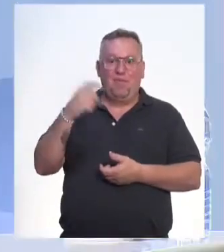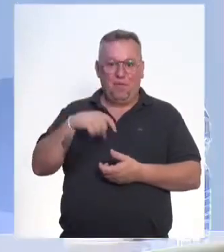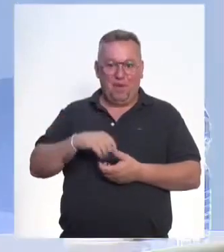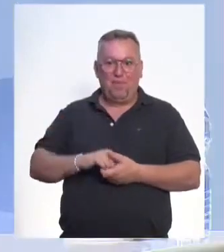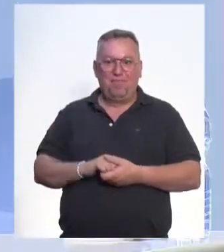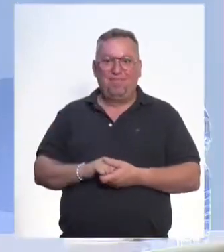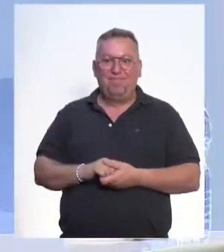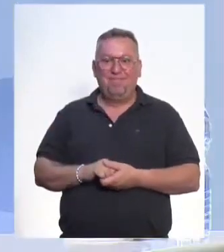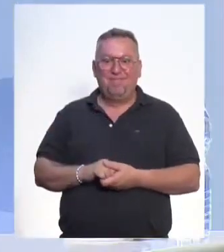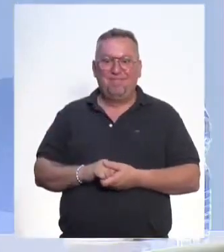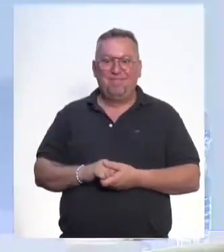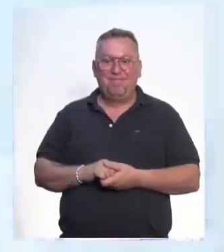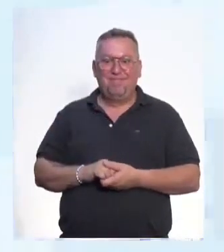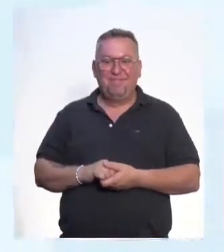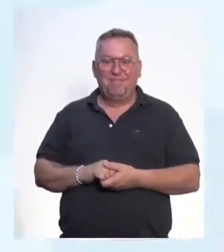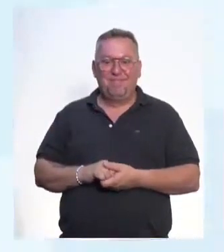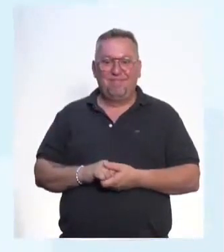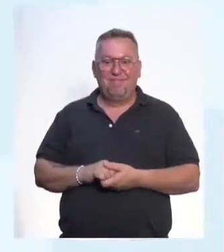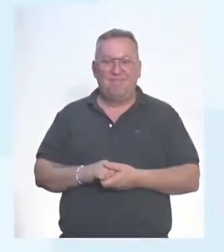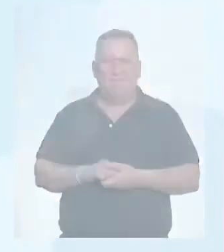voltamos.